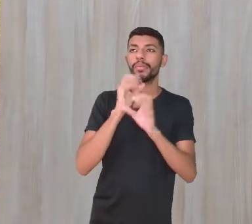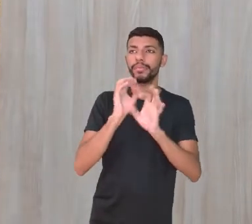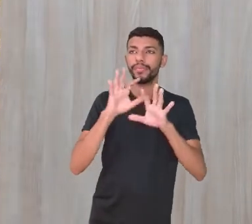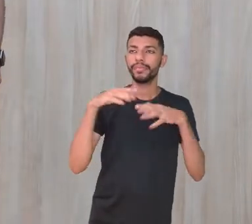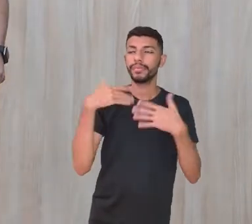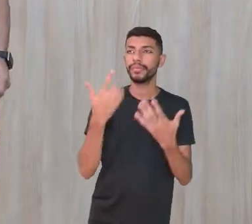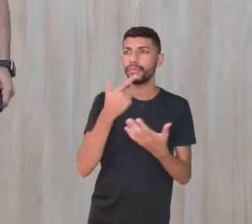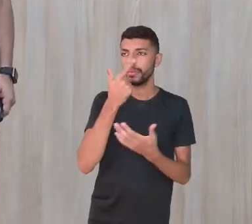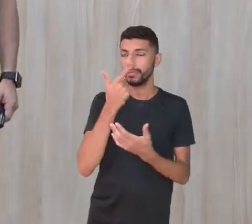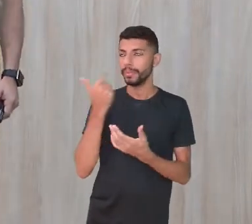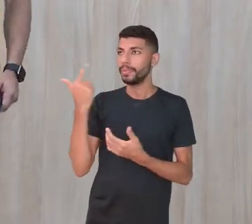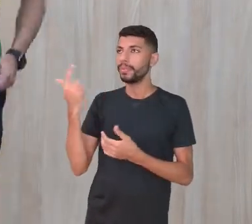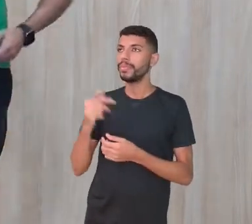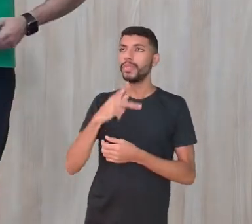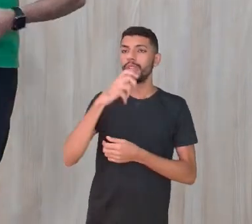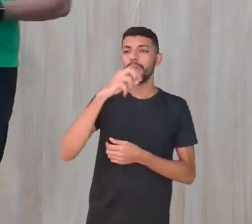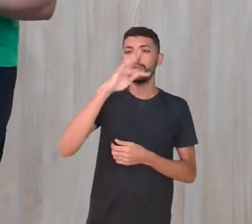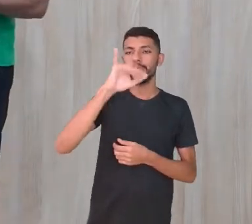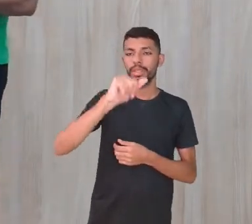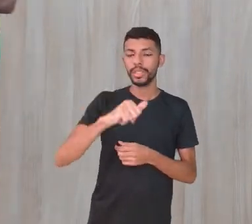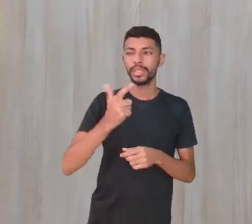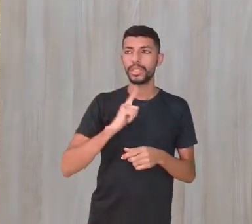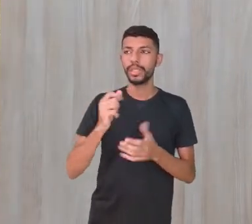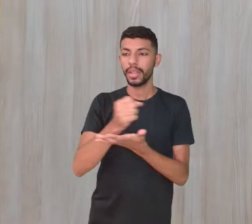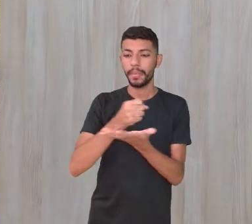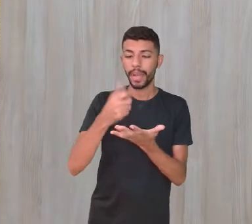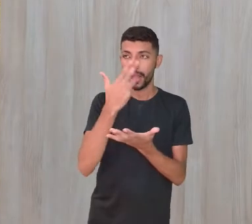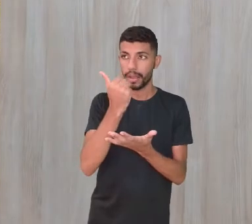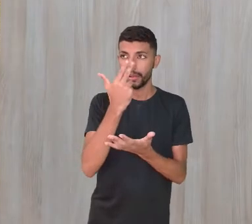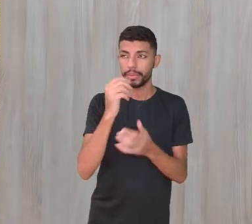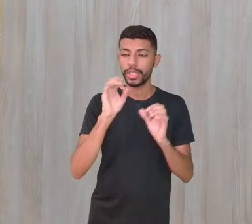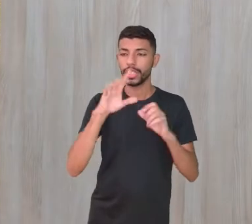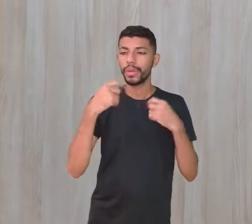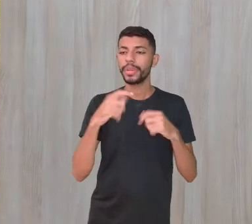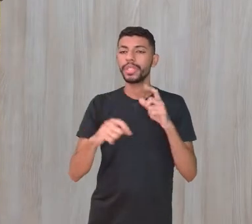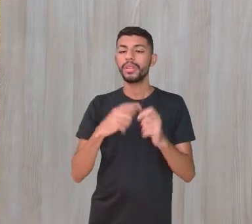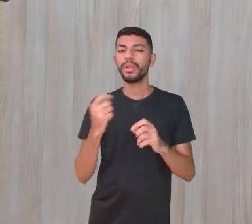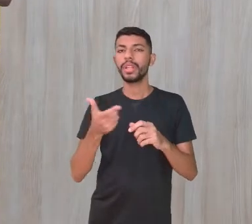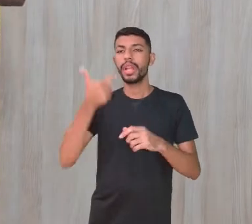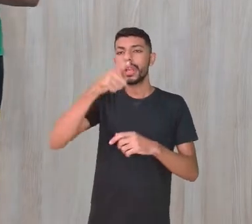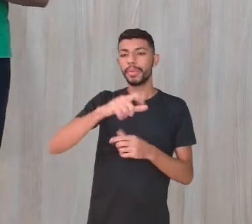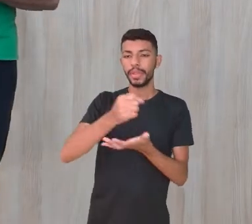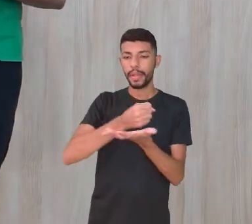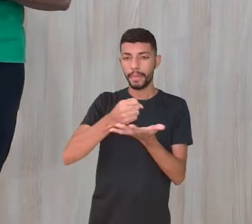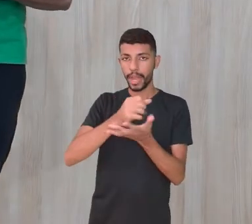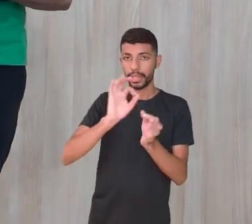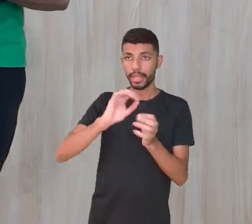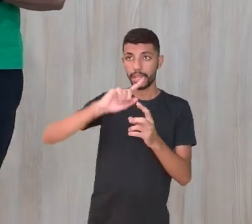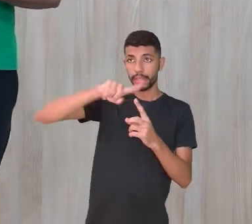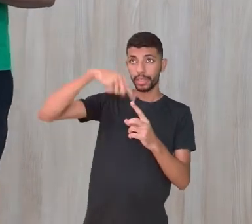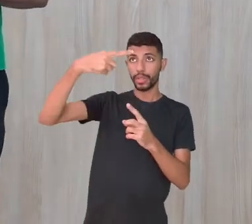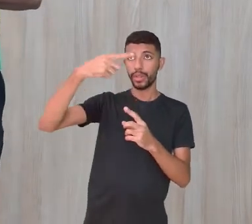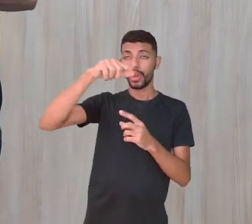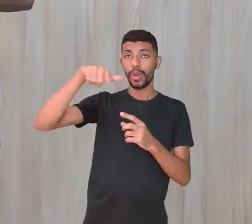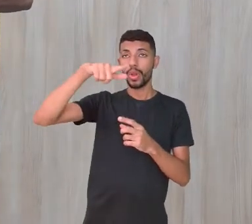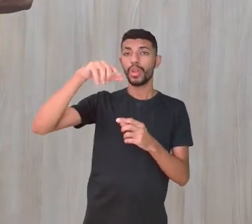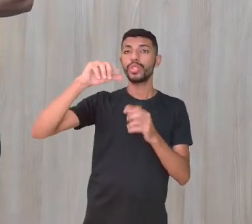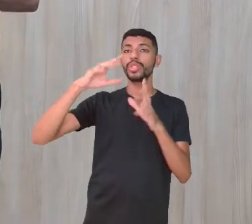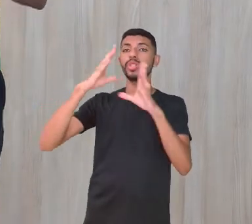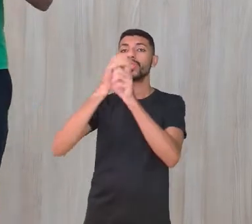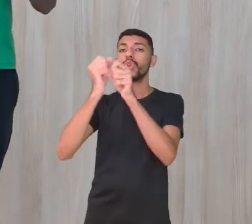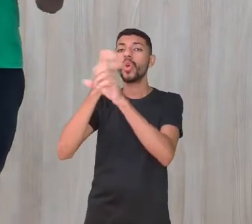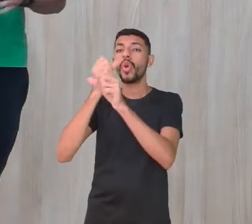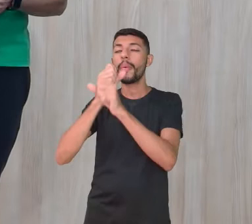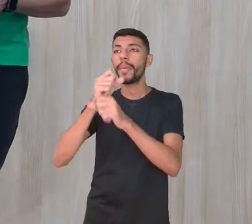multiplicação de potência de mesma base, basta você repetir a base e somar os expoentes, certo? Então,